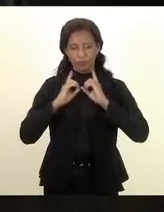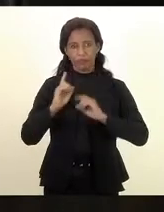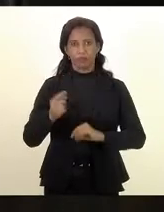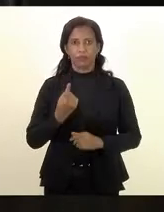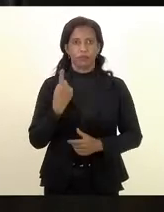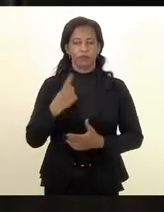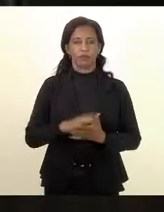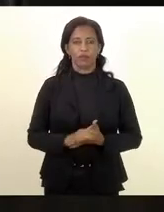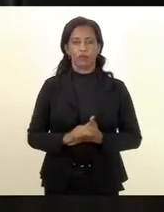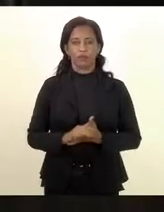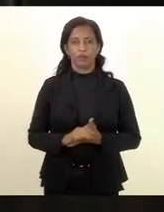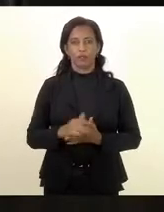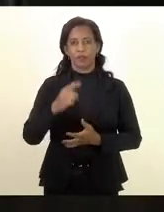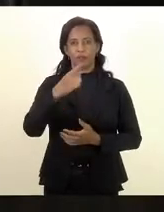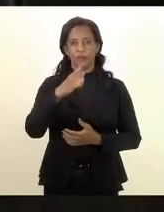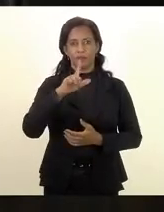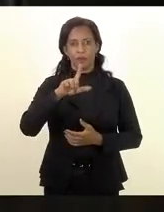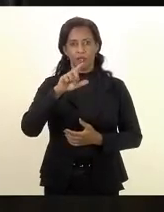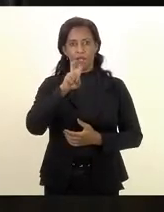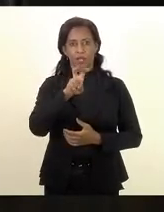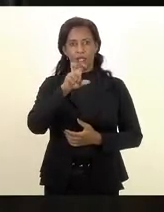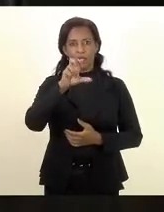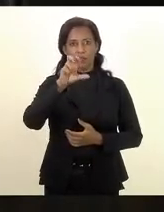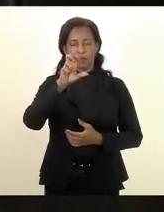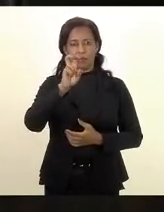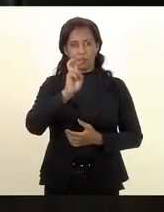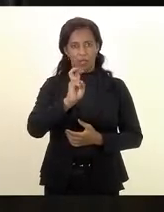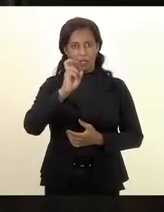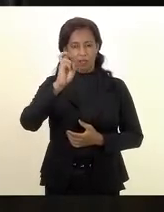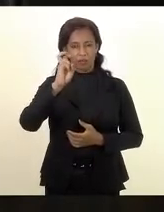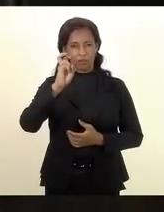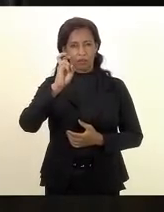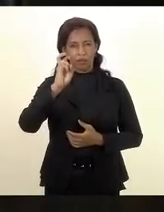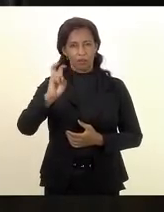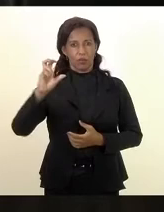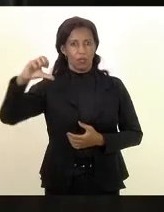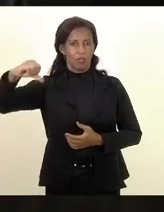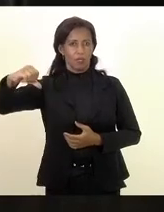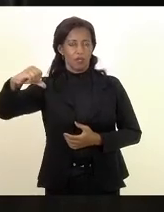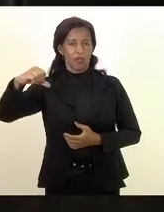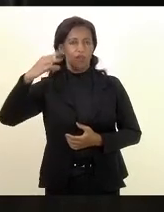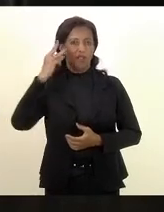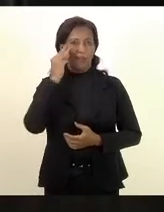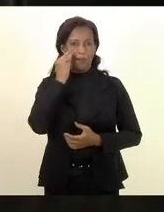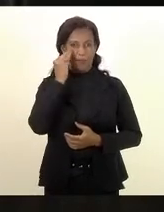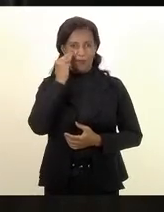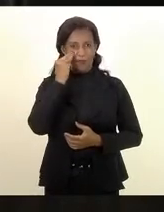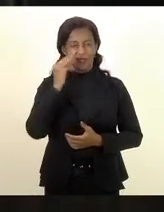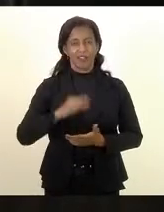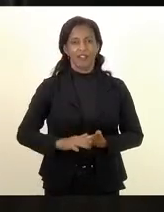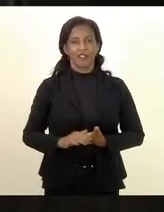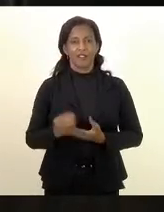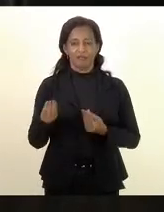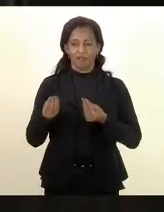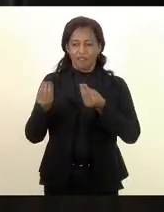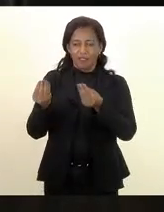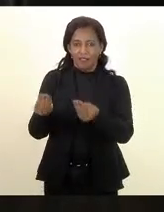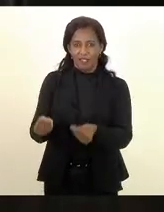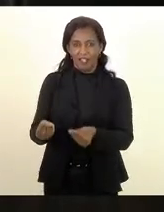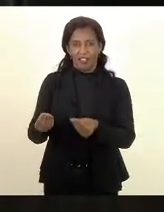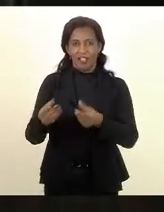projeto de resolução número 559 de 2021 de autoria da deputada Mônica Francisco que concede o